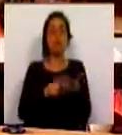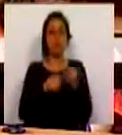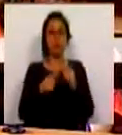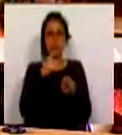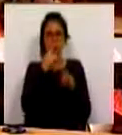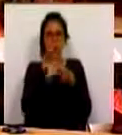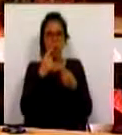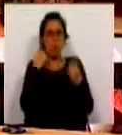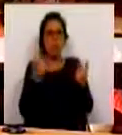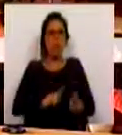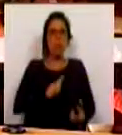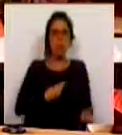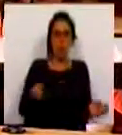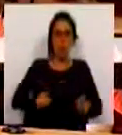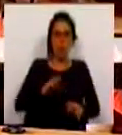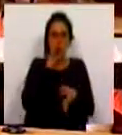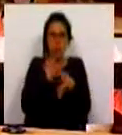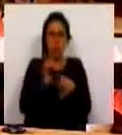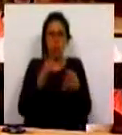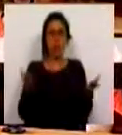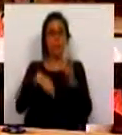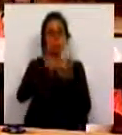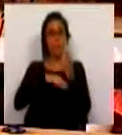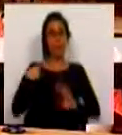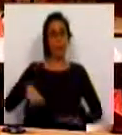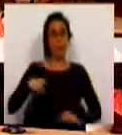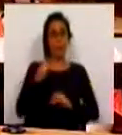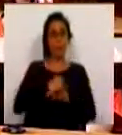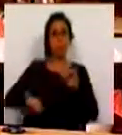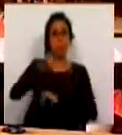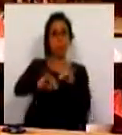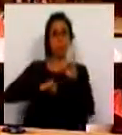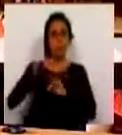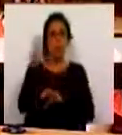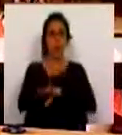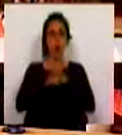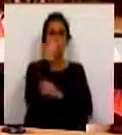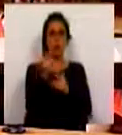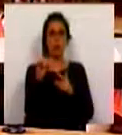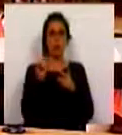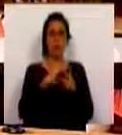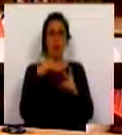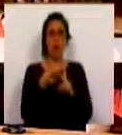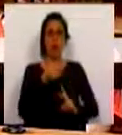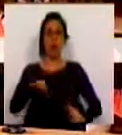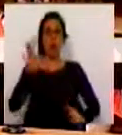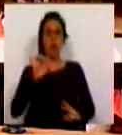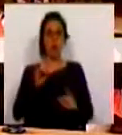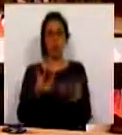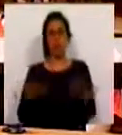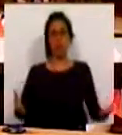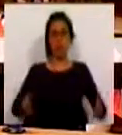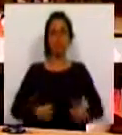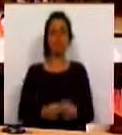tímidas manifestações de preocupação. O programa da presidência rotativa da União Europeia para o segundo semestre de 2018 era,